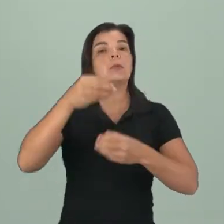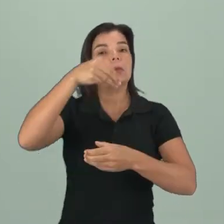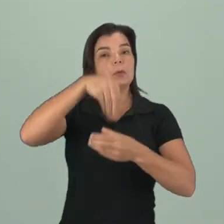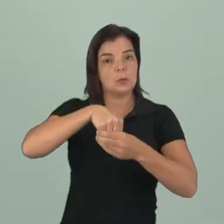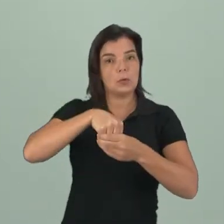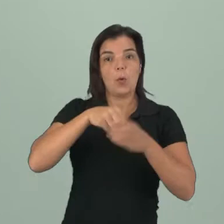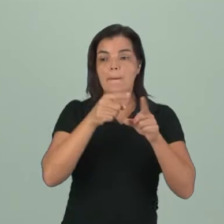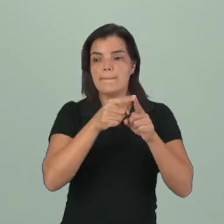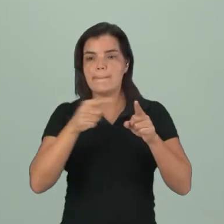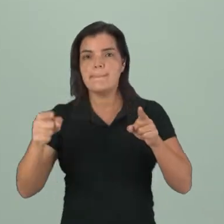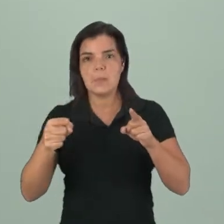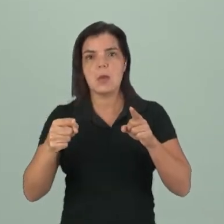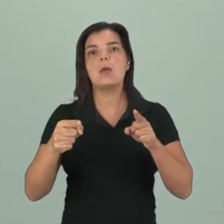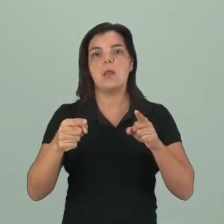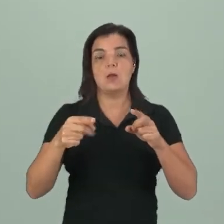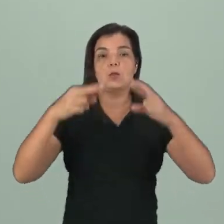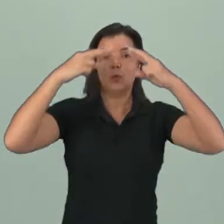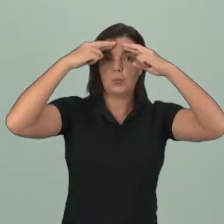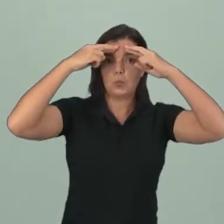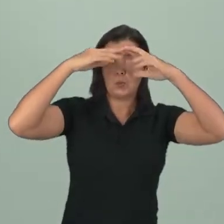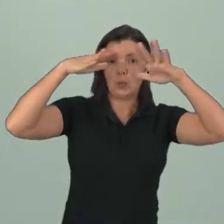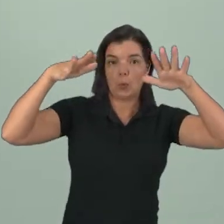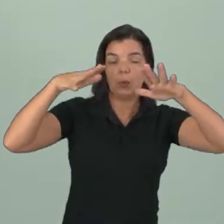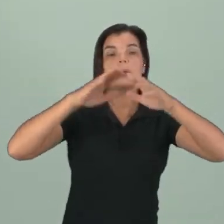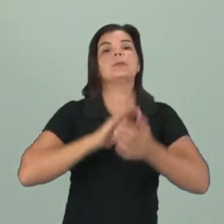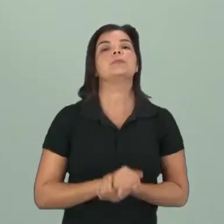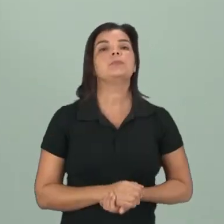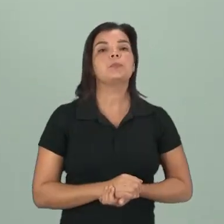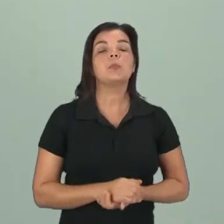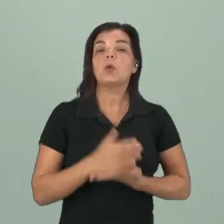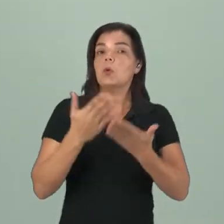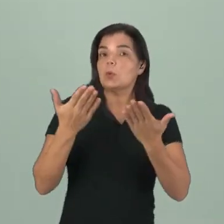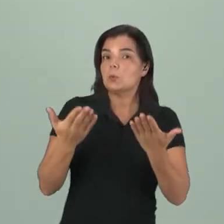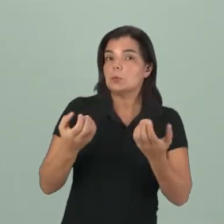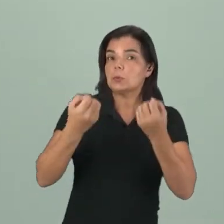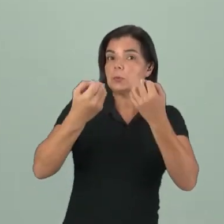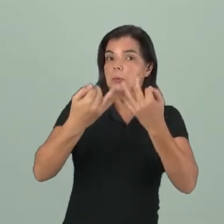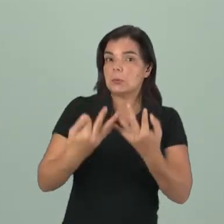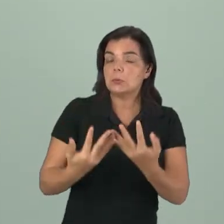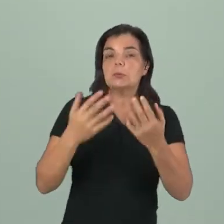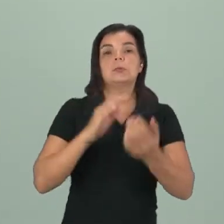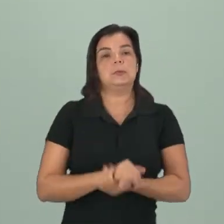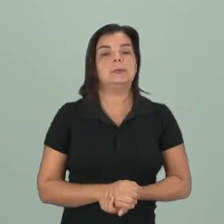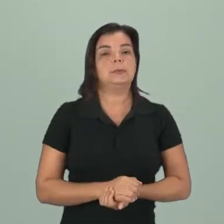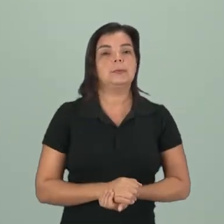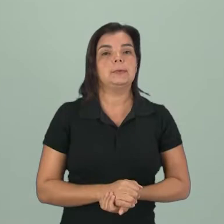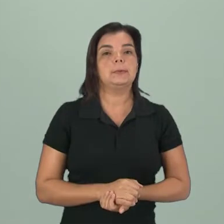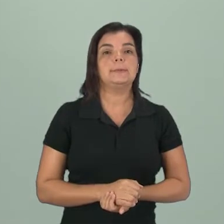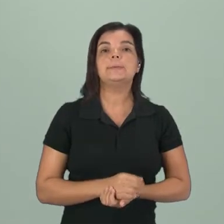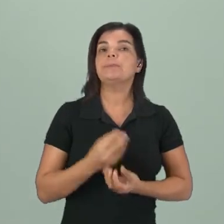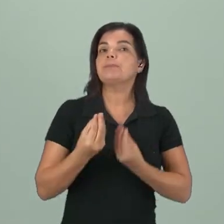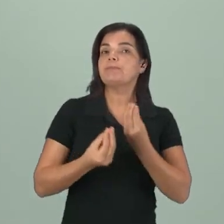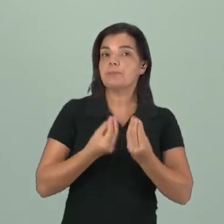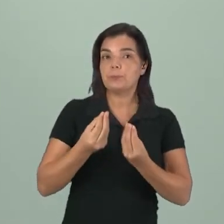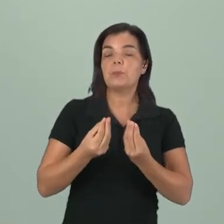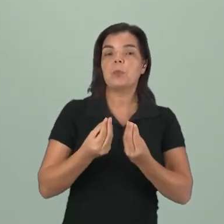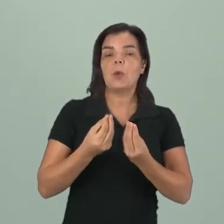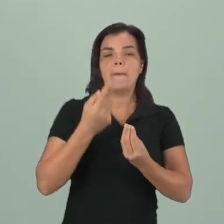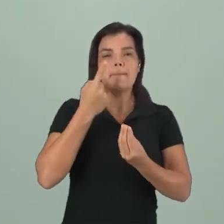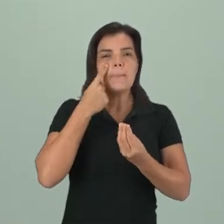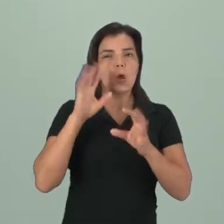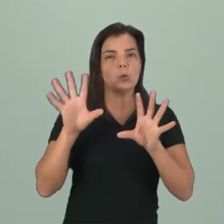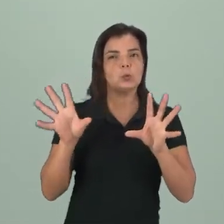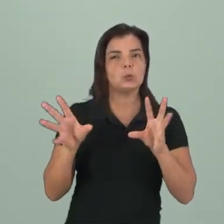dentro desse período do Renascimento. Porém, quando a gente fala no seu sentido mais enxuto